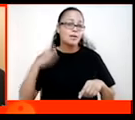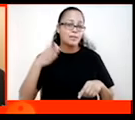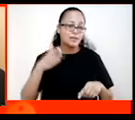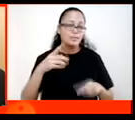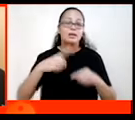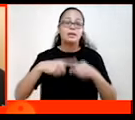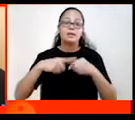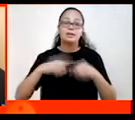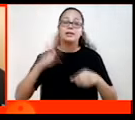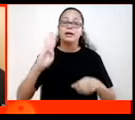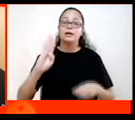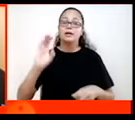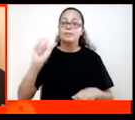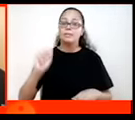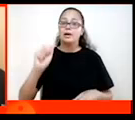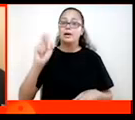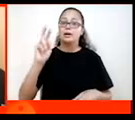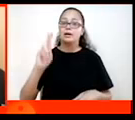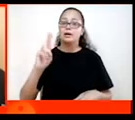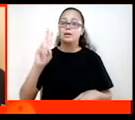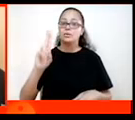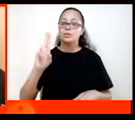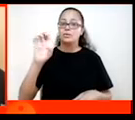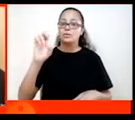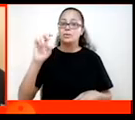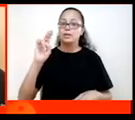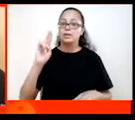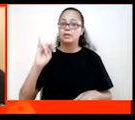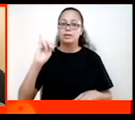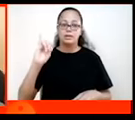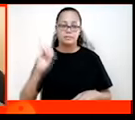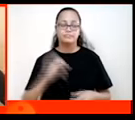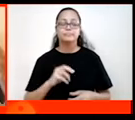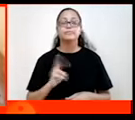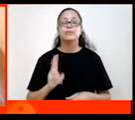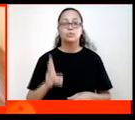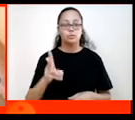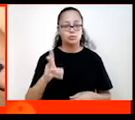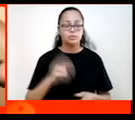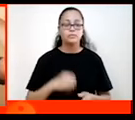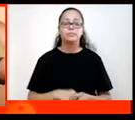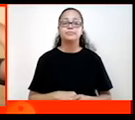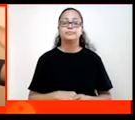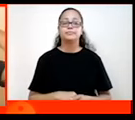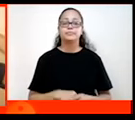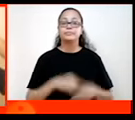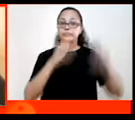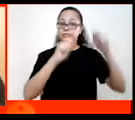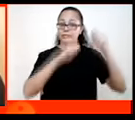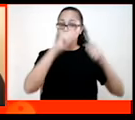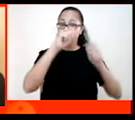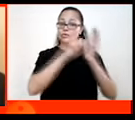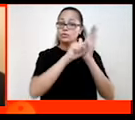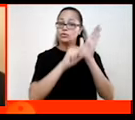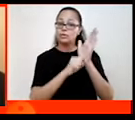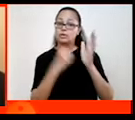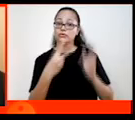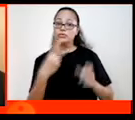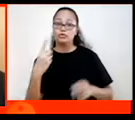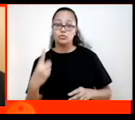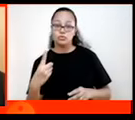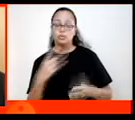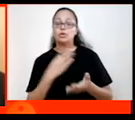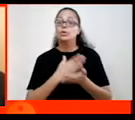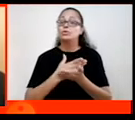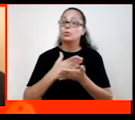de Barueri, na Grande São Paulo, foto de 2016. Continuando, né? Então vamos falar da indústria no século XXI.